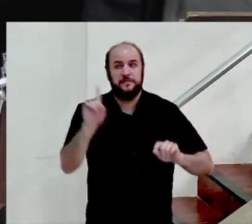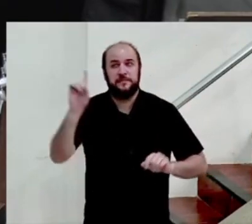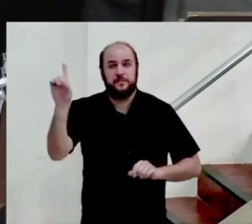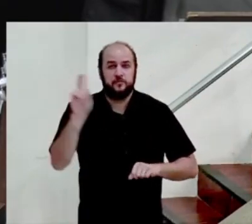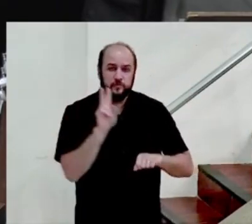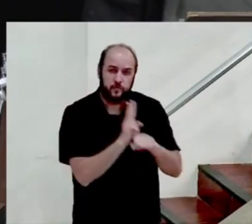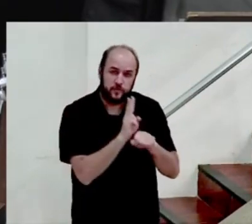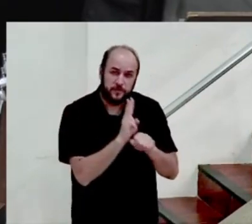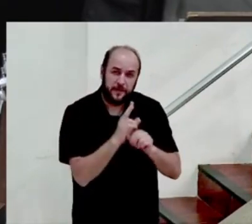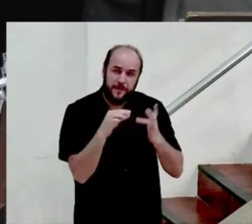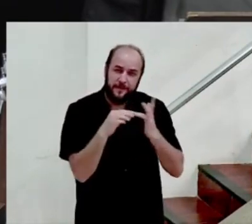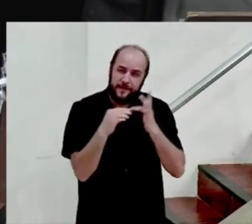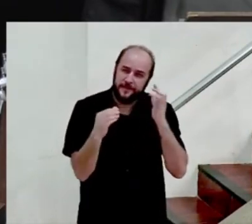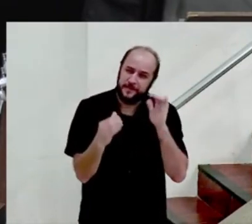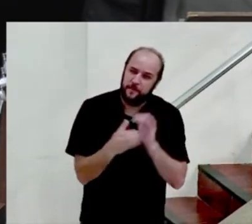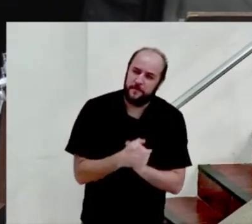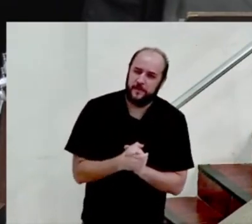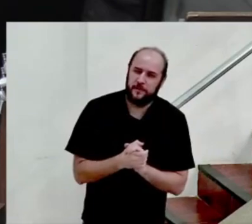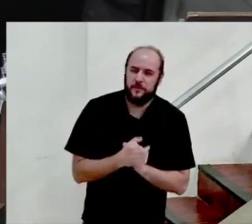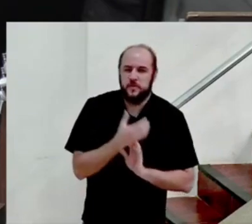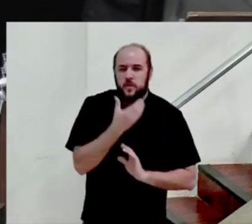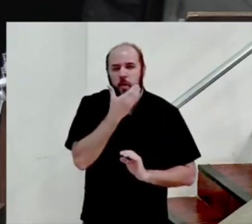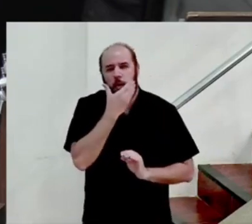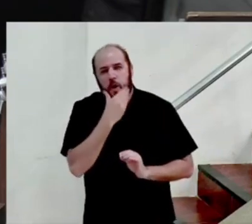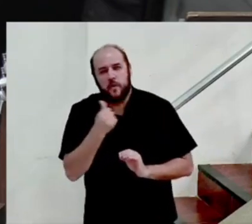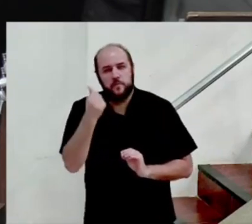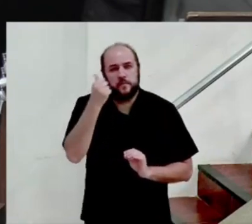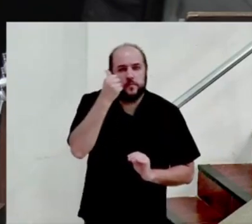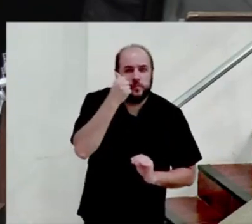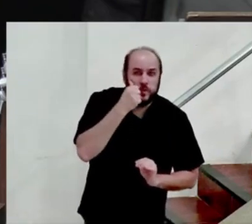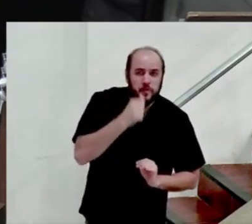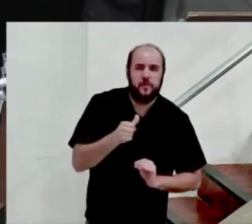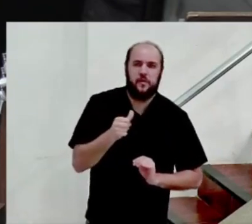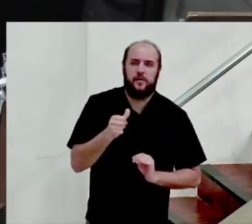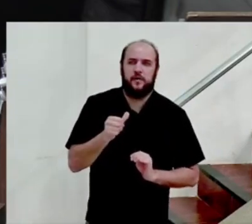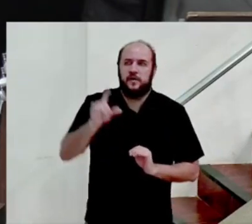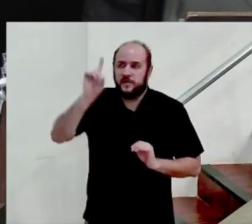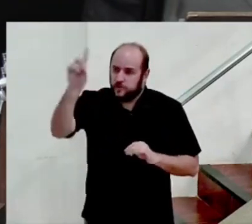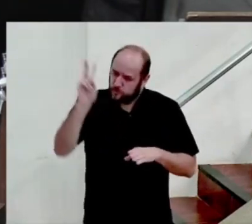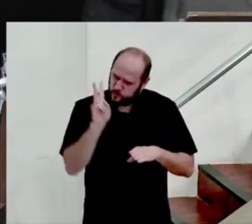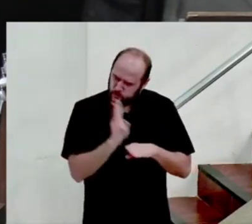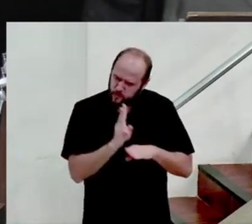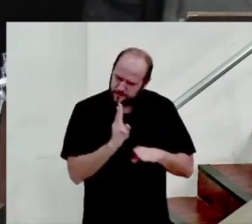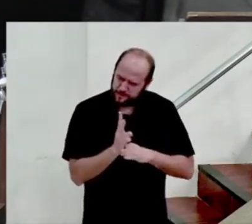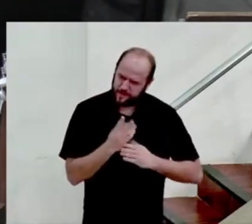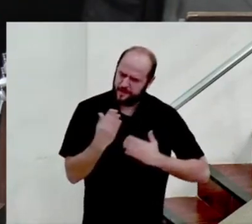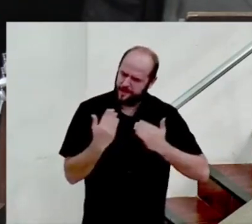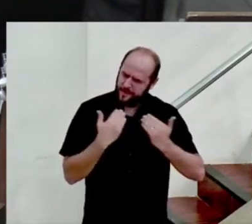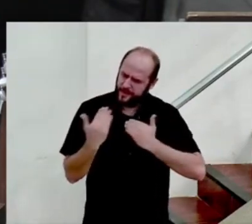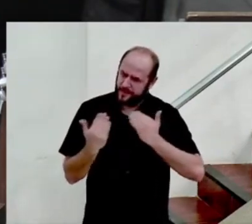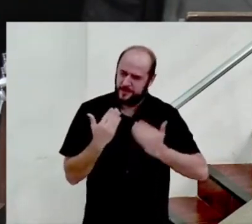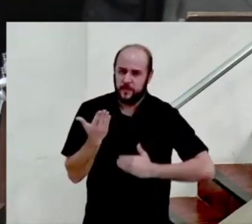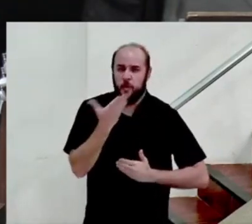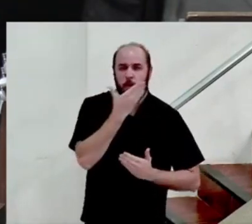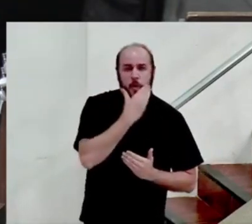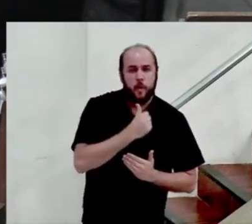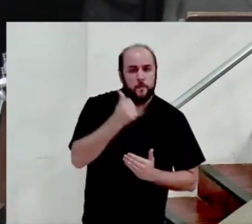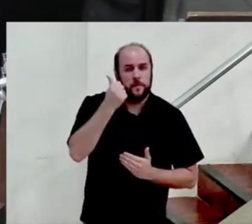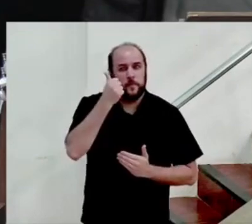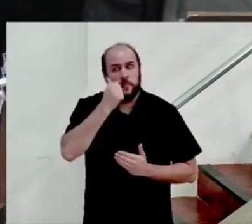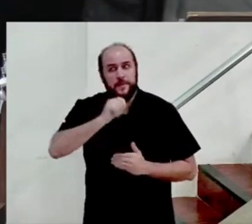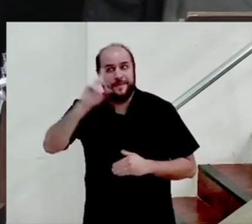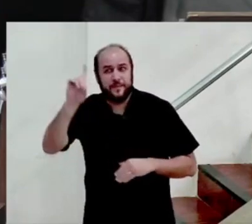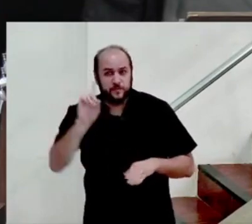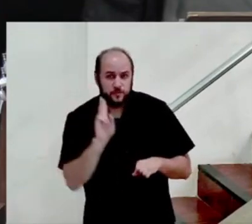casamento. O Senhor preservando aquilo que ele estabeleceu, relacionamento entre o homem e a mulher.